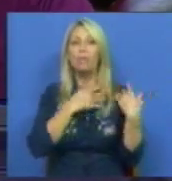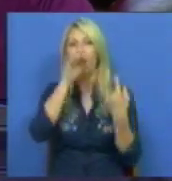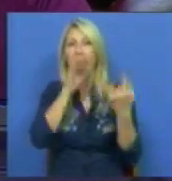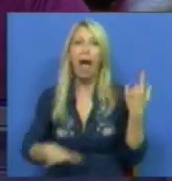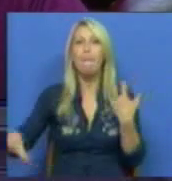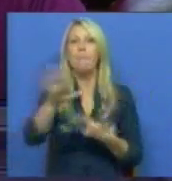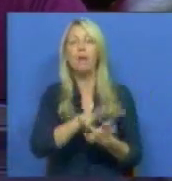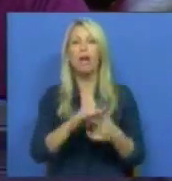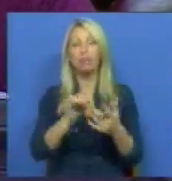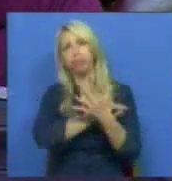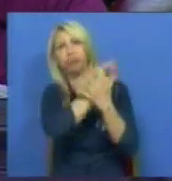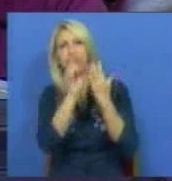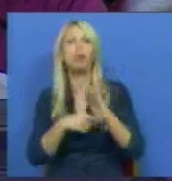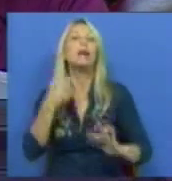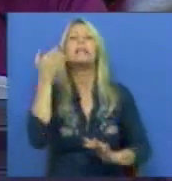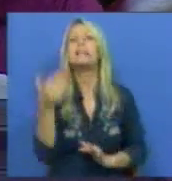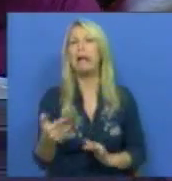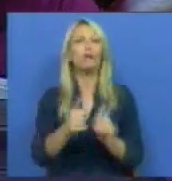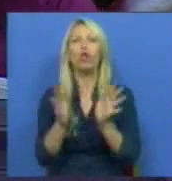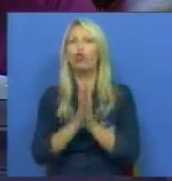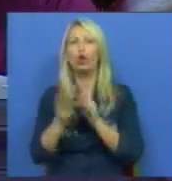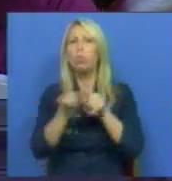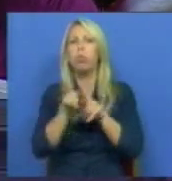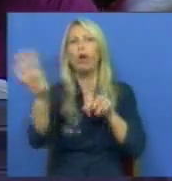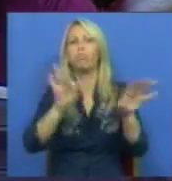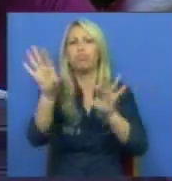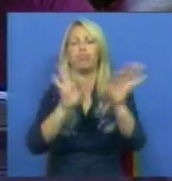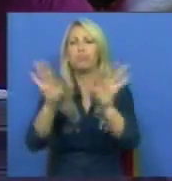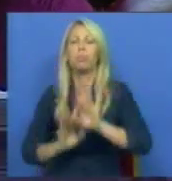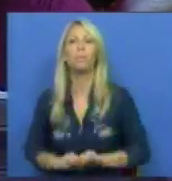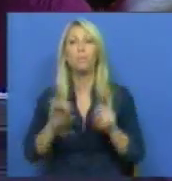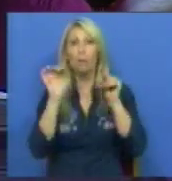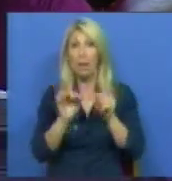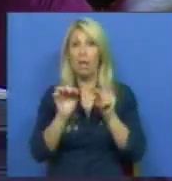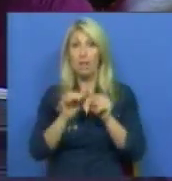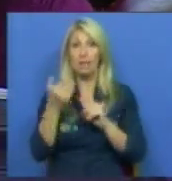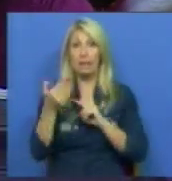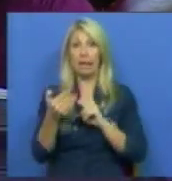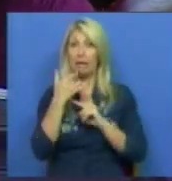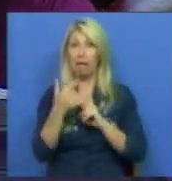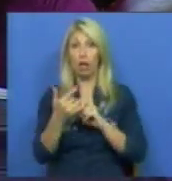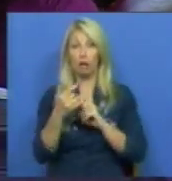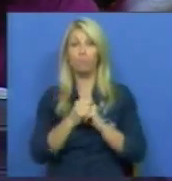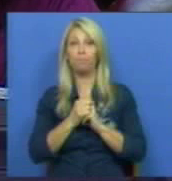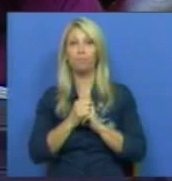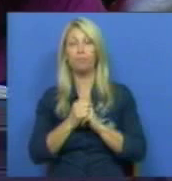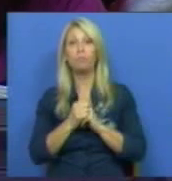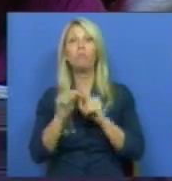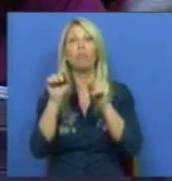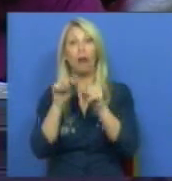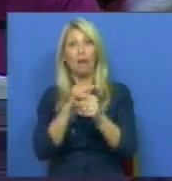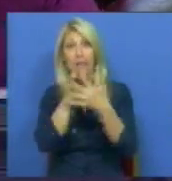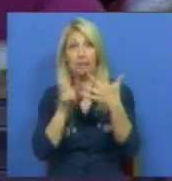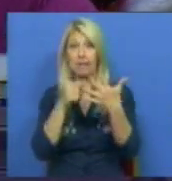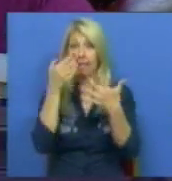temos aqui os 7, todos designados, todos de nomeação. Estes 7 diz no mesmo número que irão nomear os 2